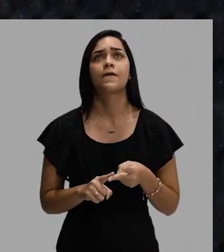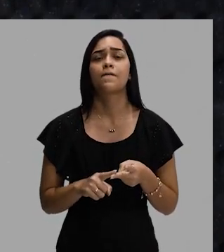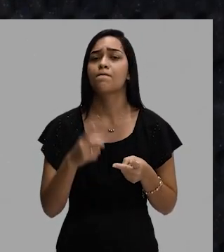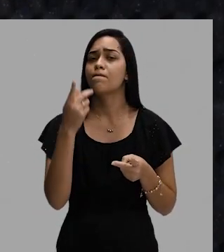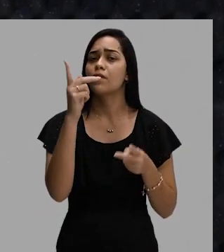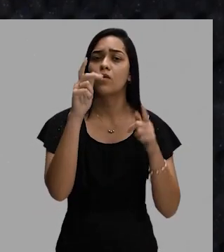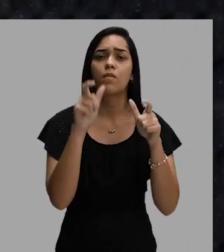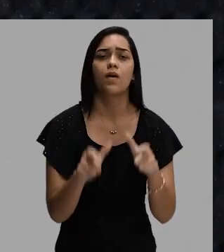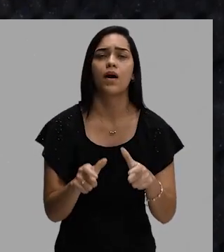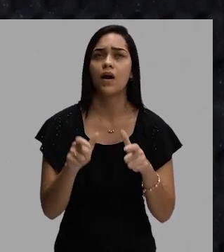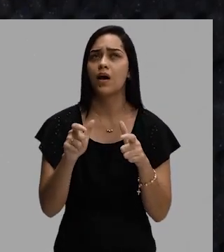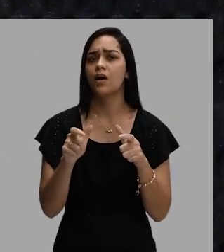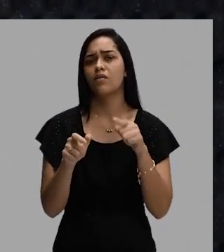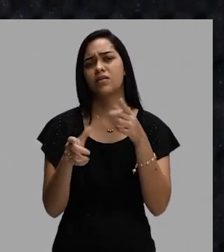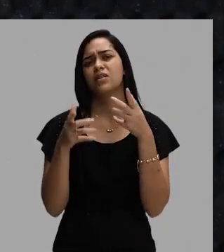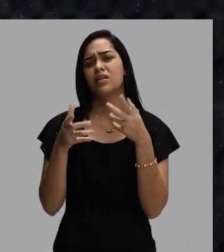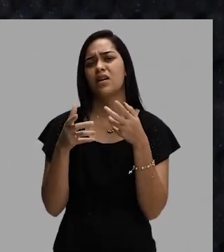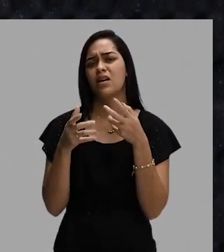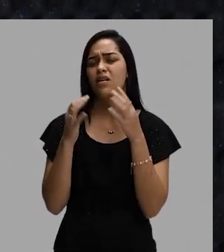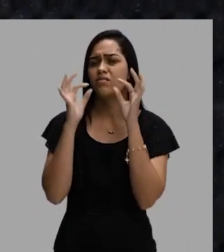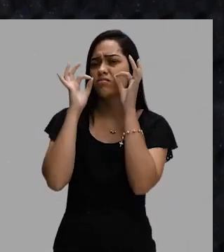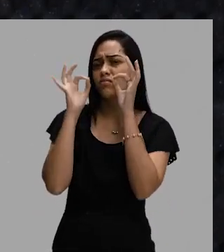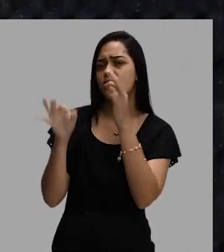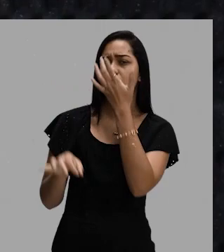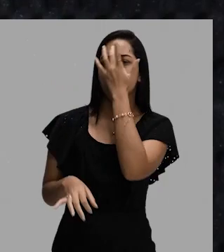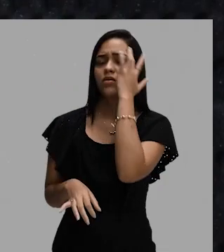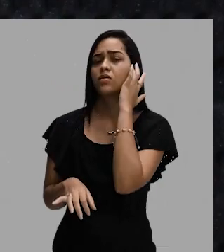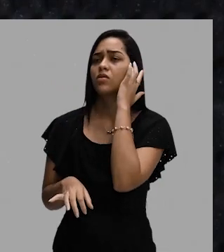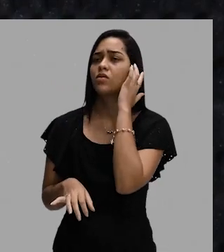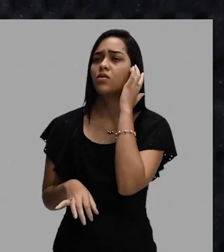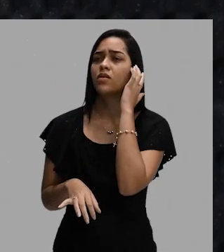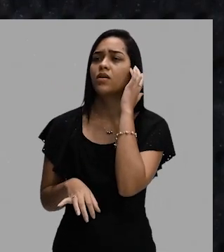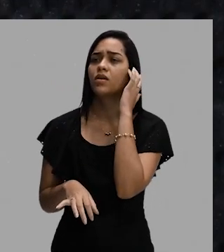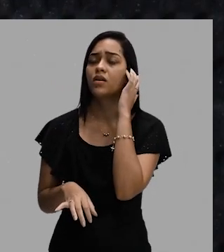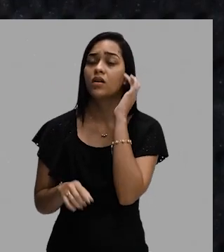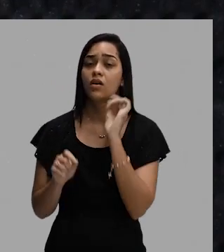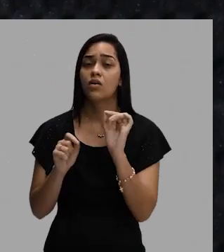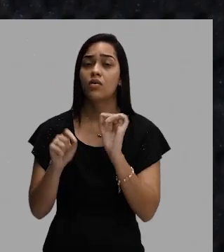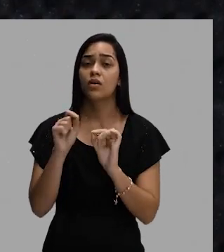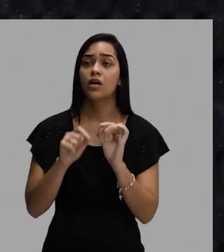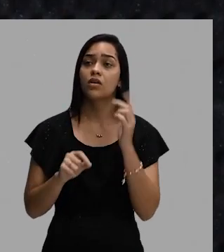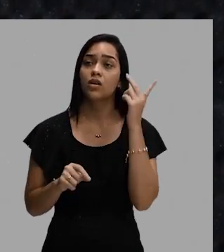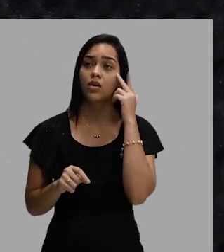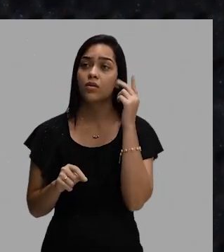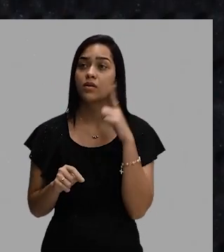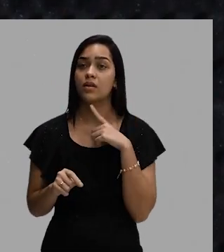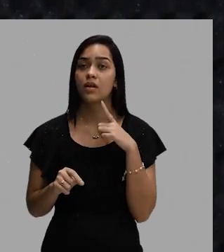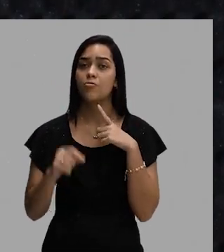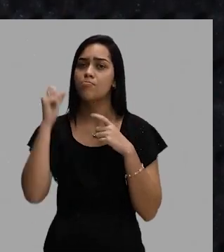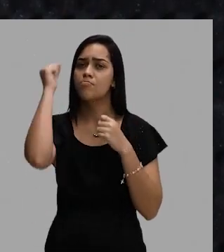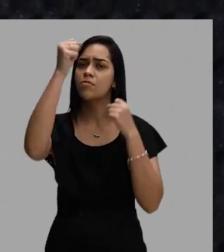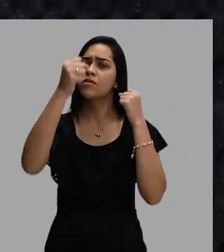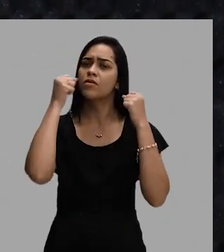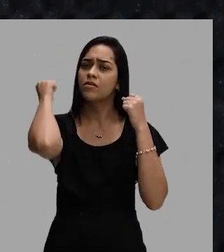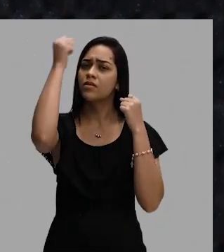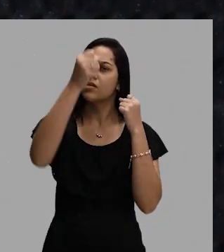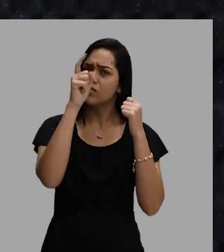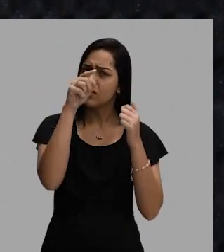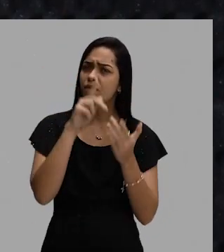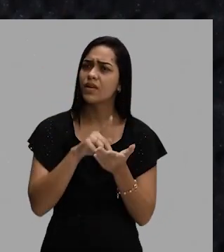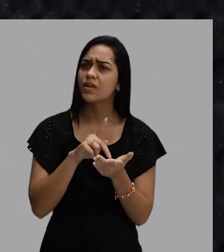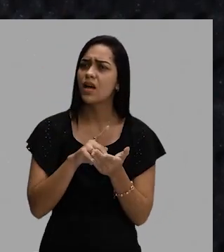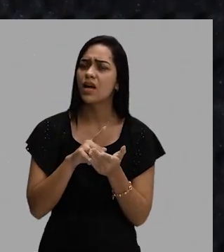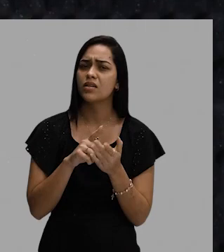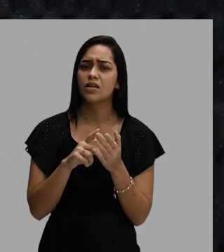teu bairro, quando você quer chamar a atenção de alguém, ultimamente é comum as pessoas fazerem manifestações, não é assim?